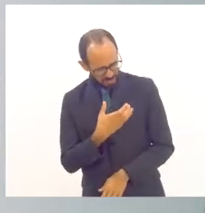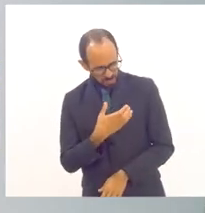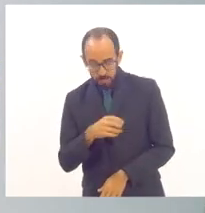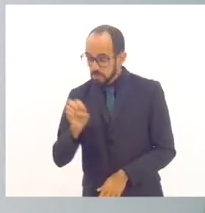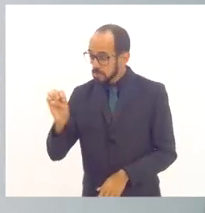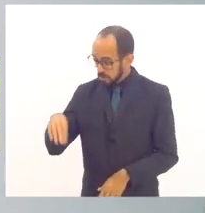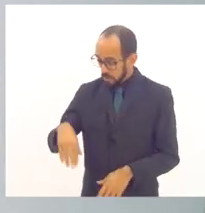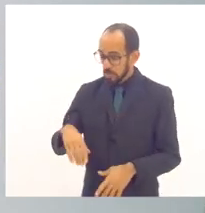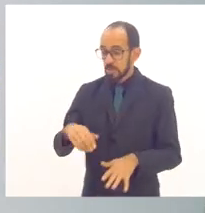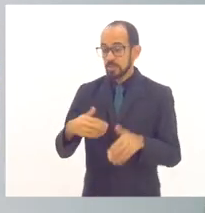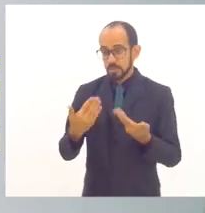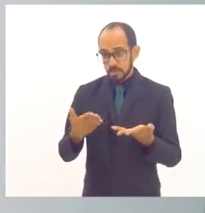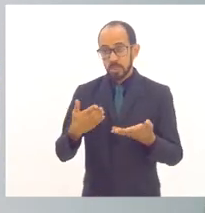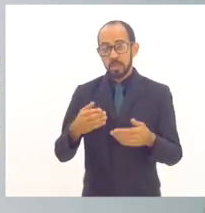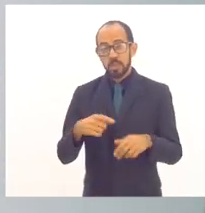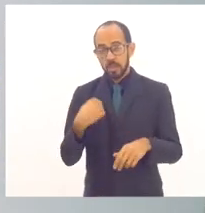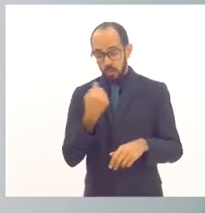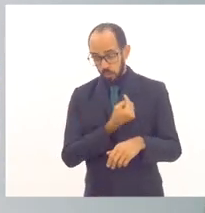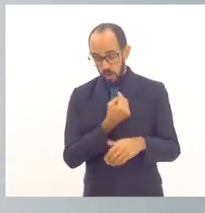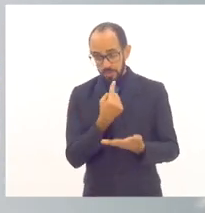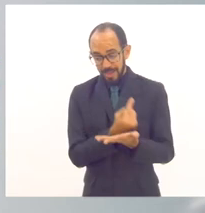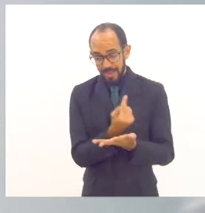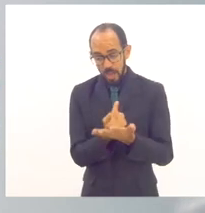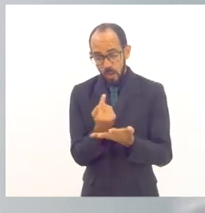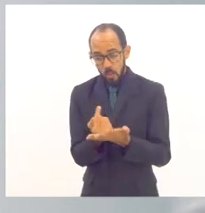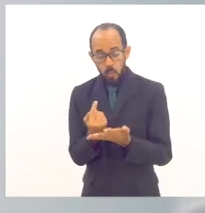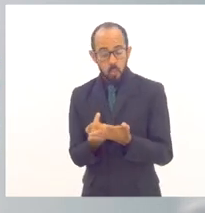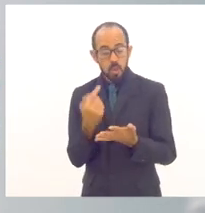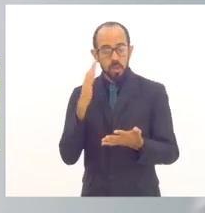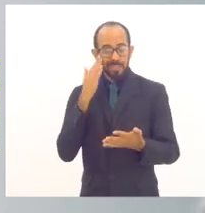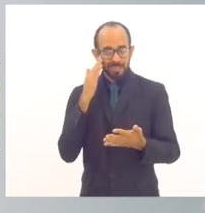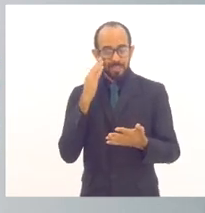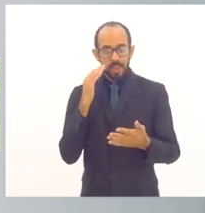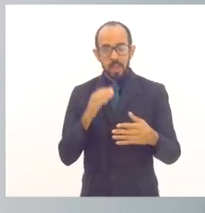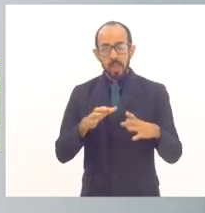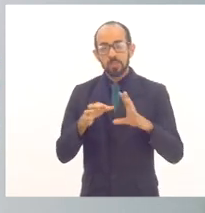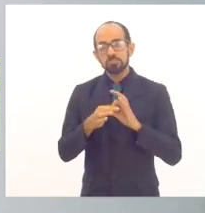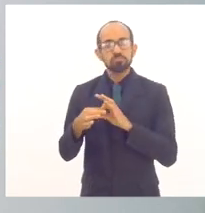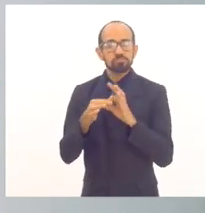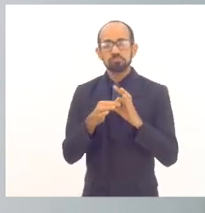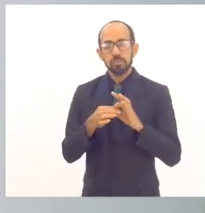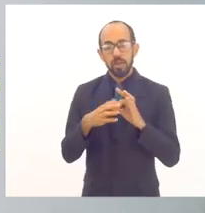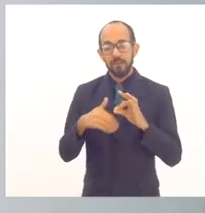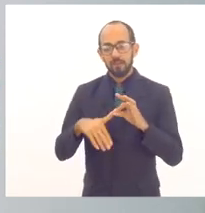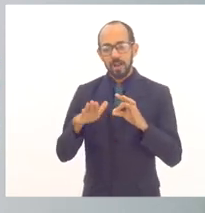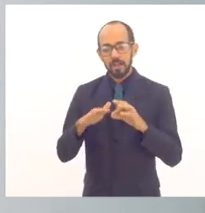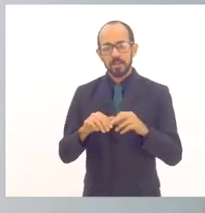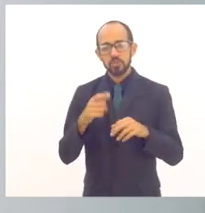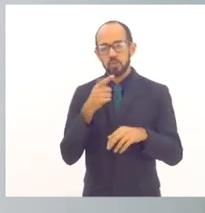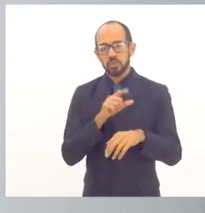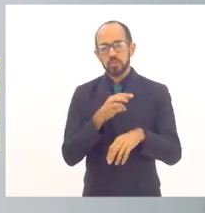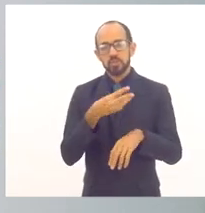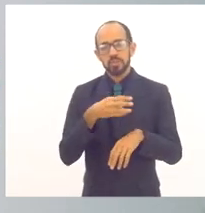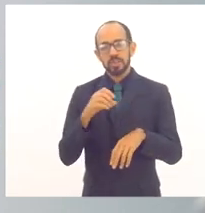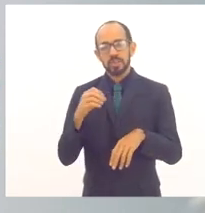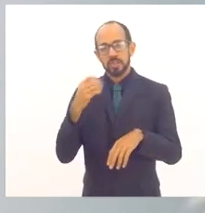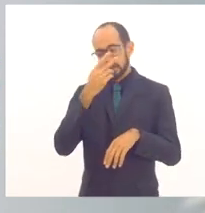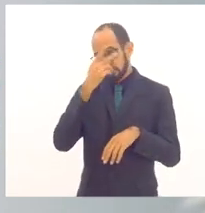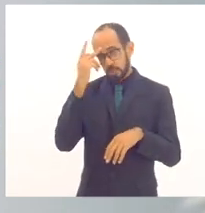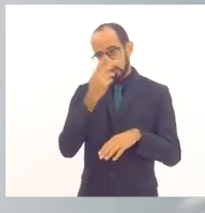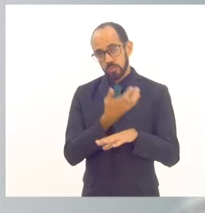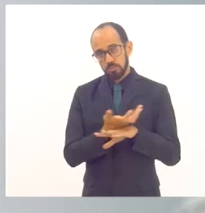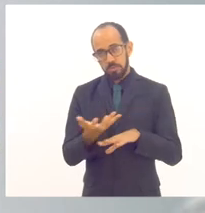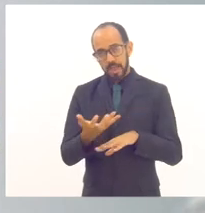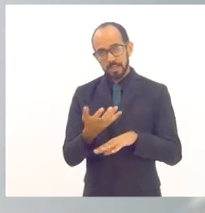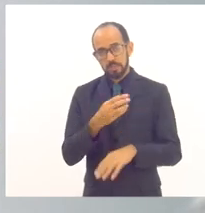entender qual é o nosso propósito, a galera vai. Então nós conseguimos colocar mais de 300 pessoas lá no Parque Madureira. Um grande